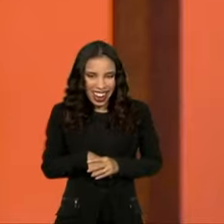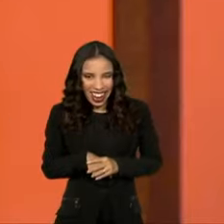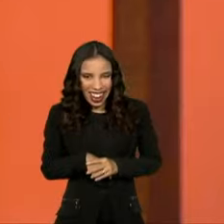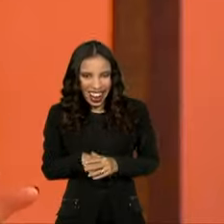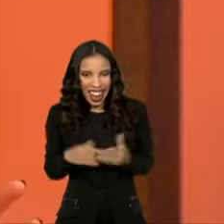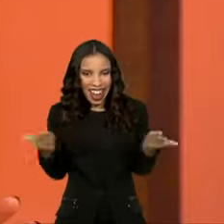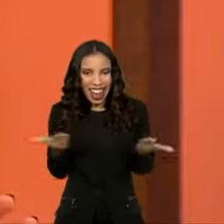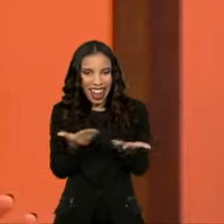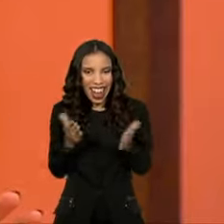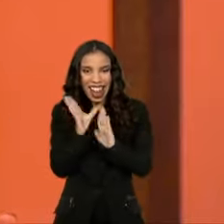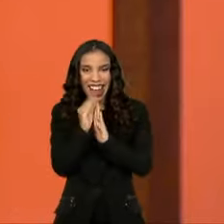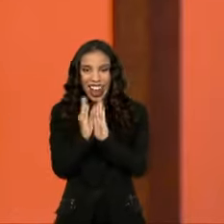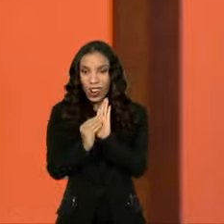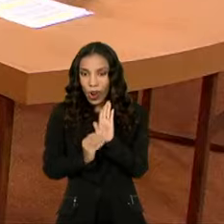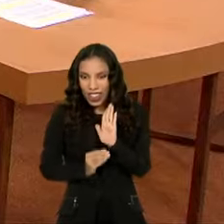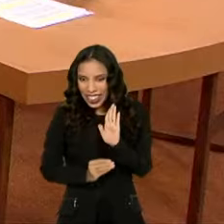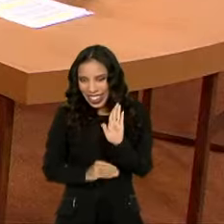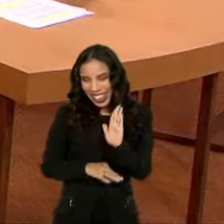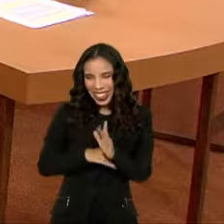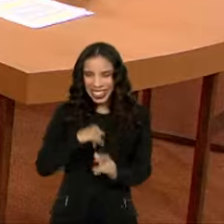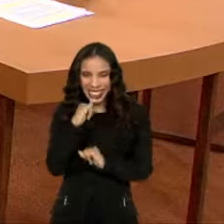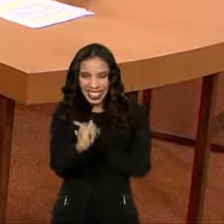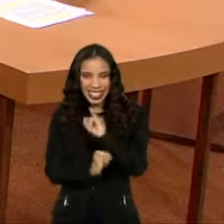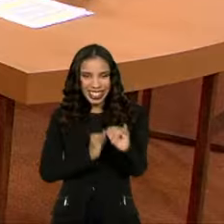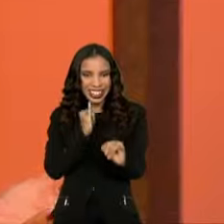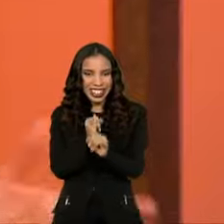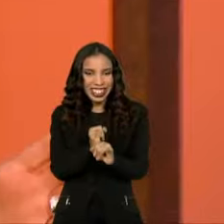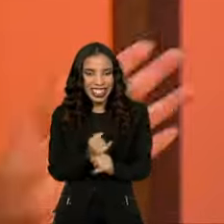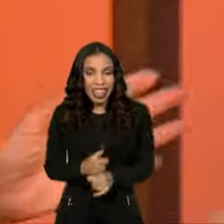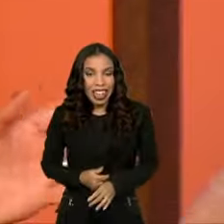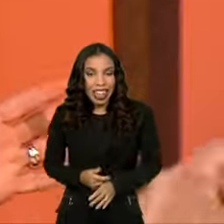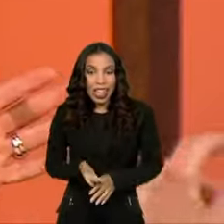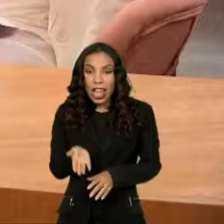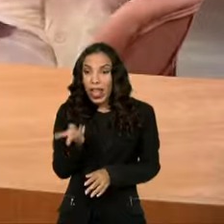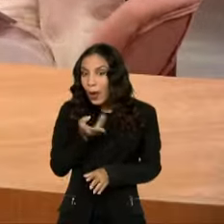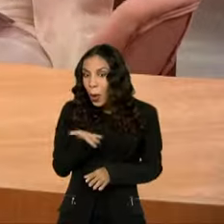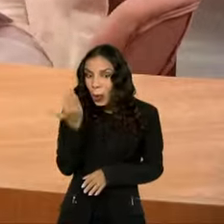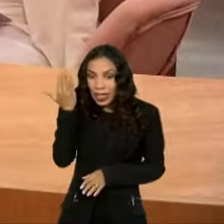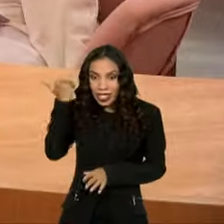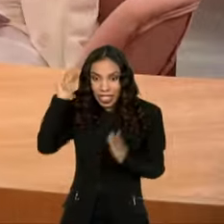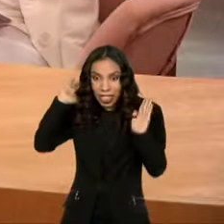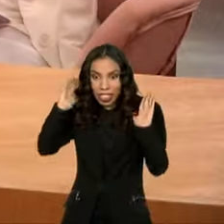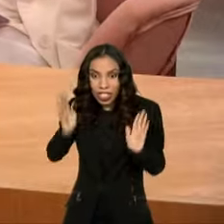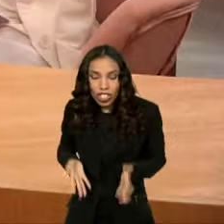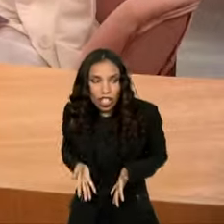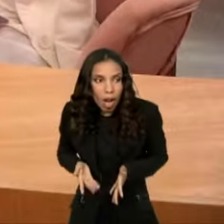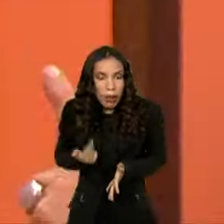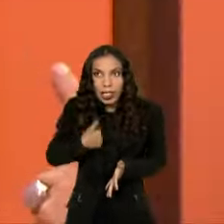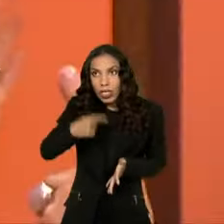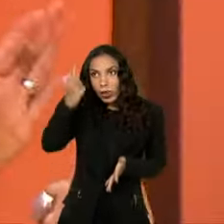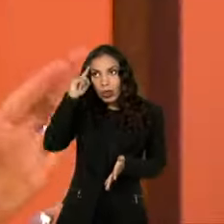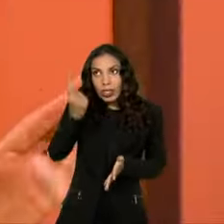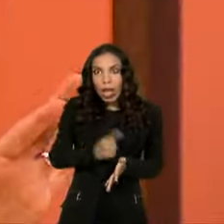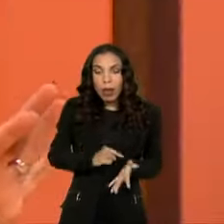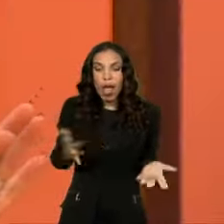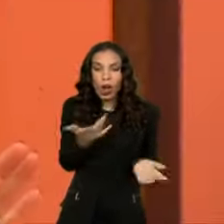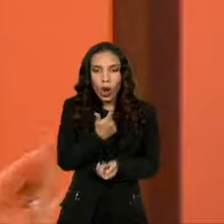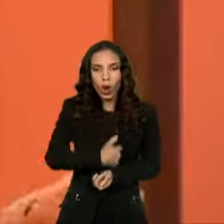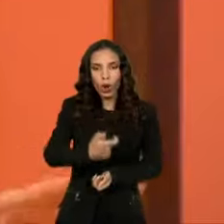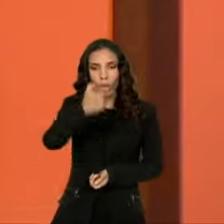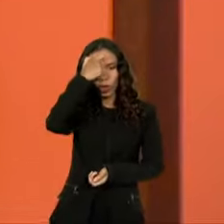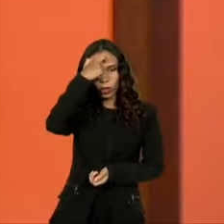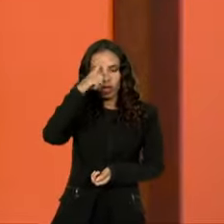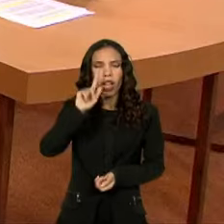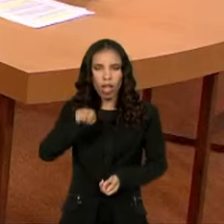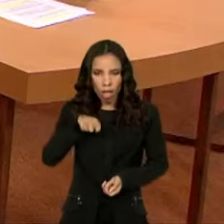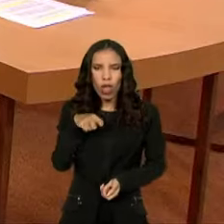conteúdo digital. O pior é que eu já era e eu nem sabia. Não, mas agora é com consciência. Agora eu estou muito consciente, eu sou isso.